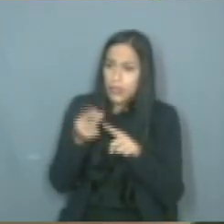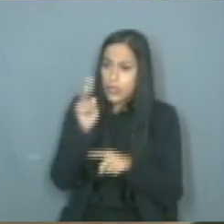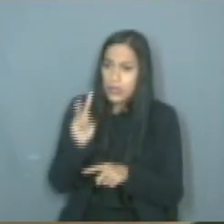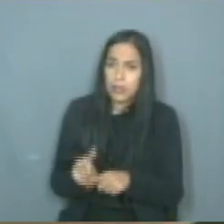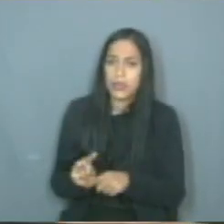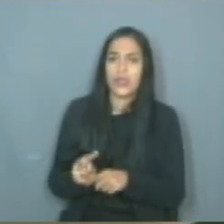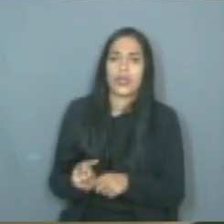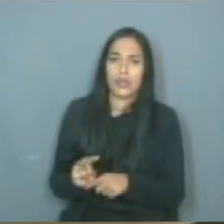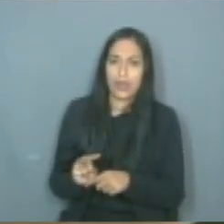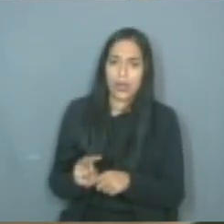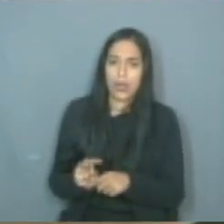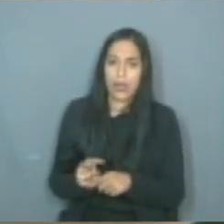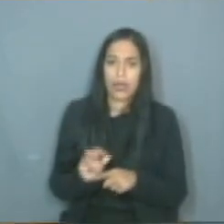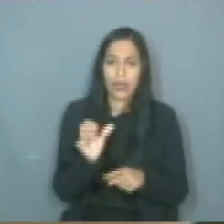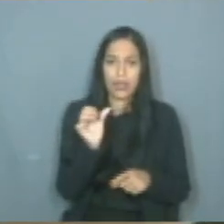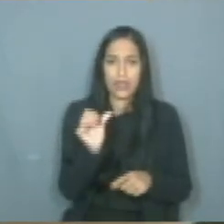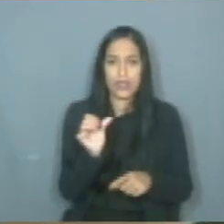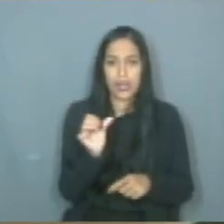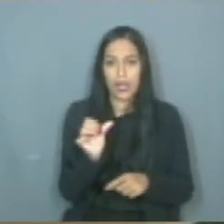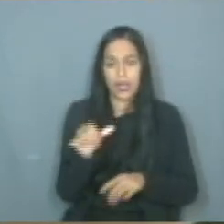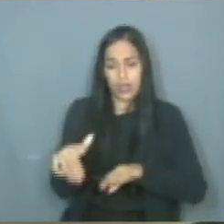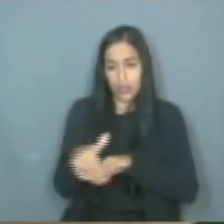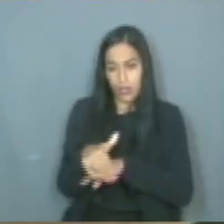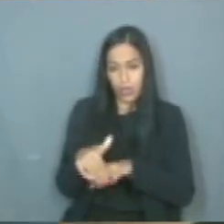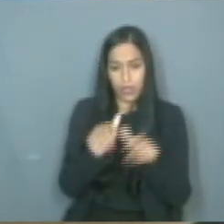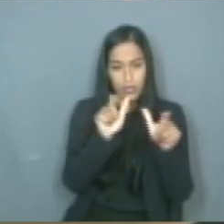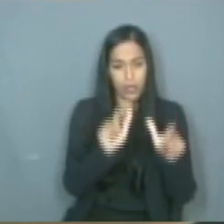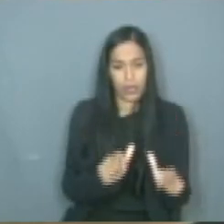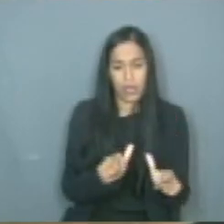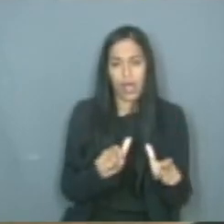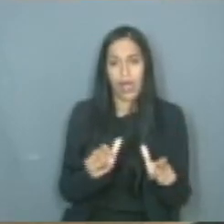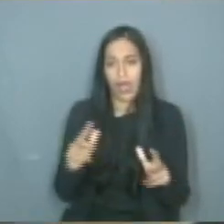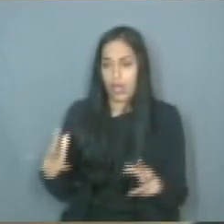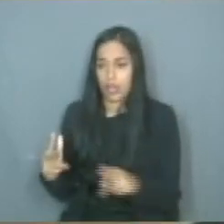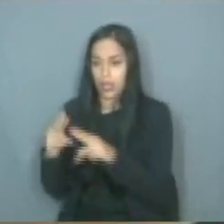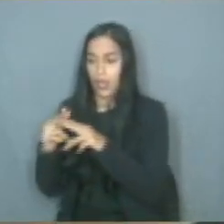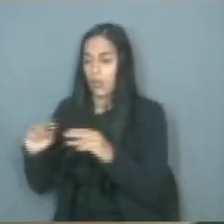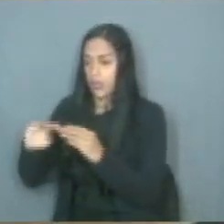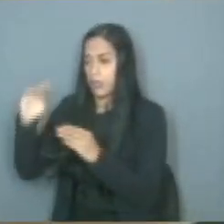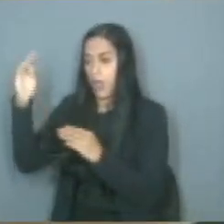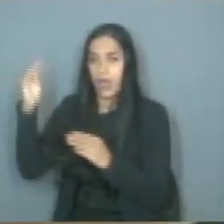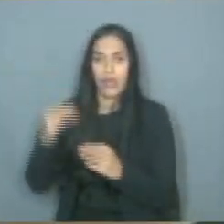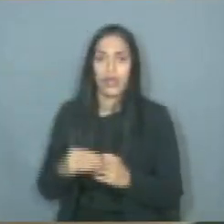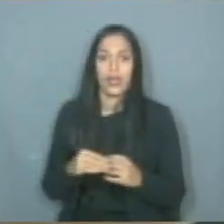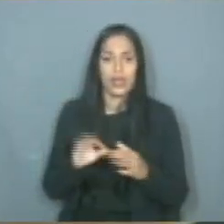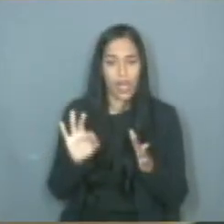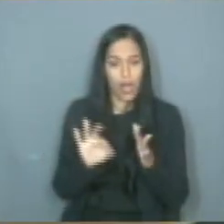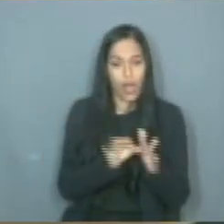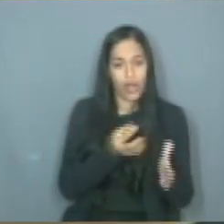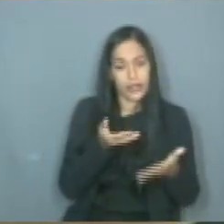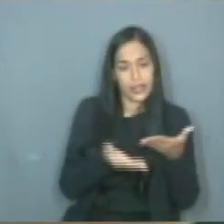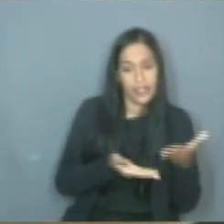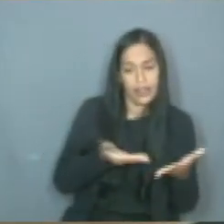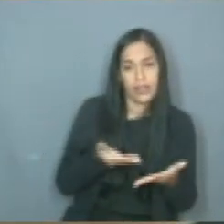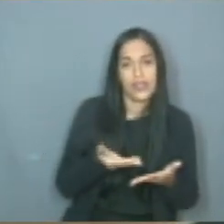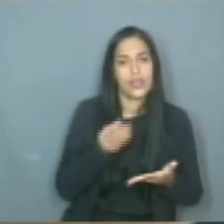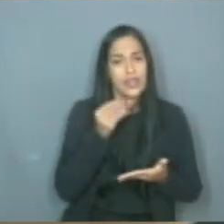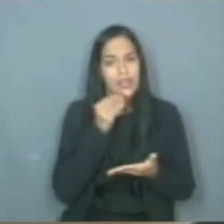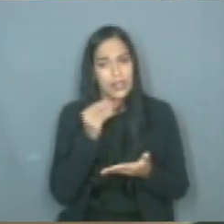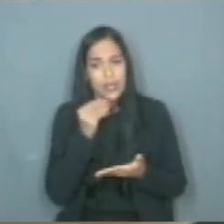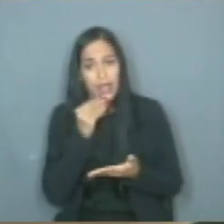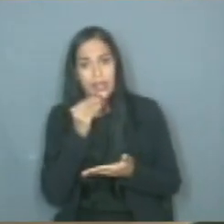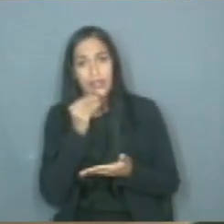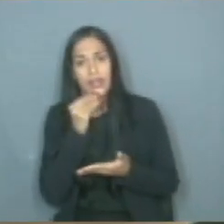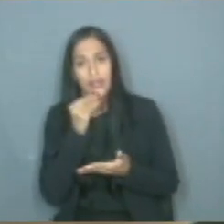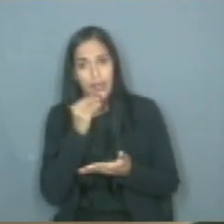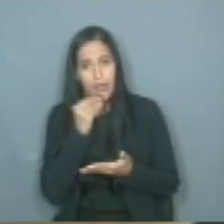viu? Porque inaugura 6 ruas num lugar, inaugura uma barreira no outro, dá um ordem de serviço em outro. Ele tenta, mas desse